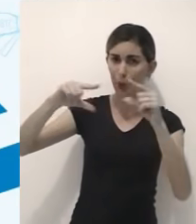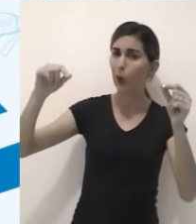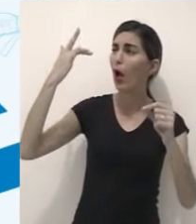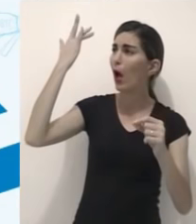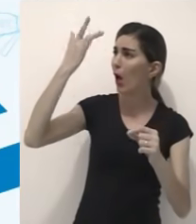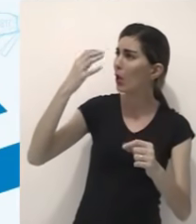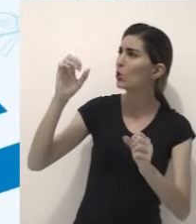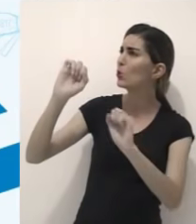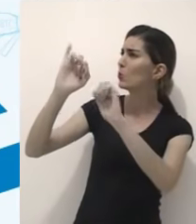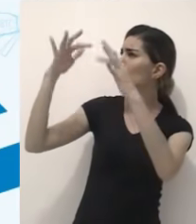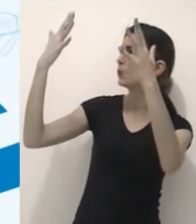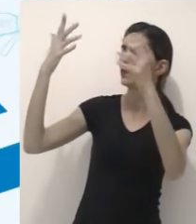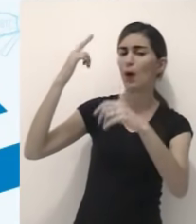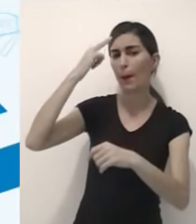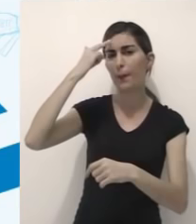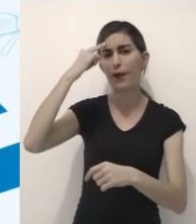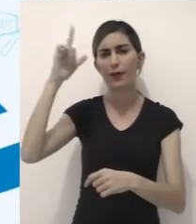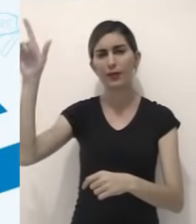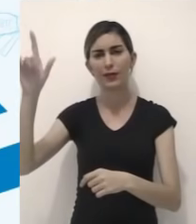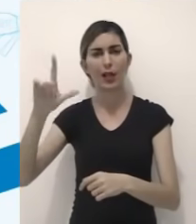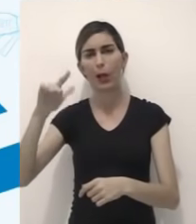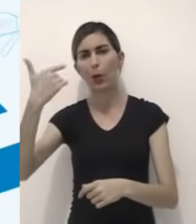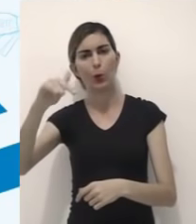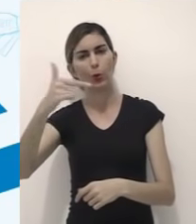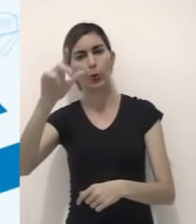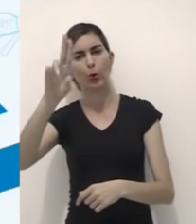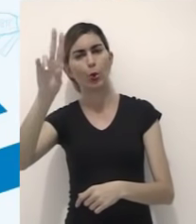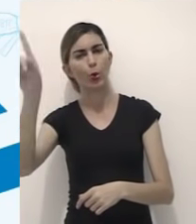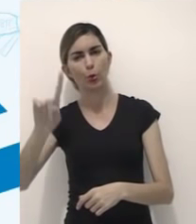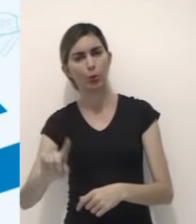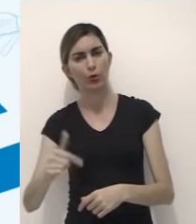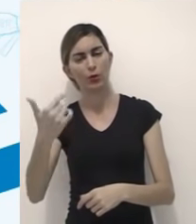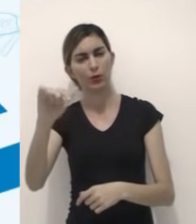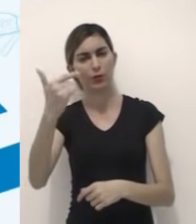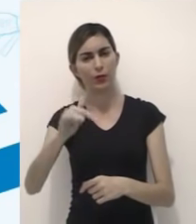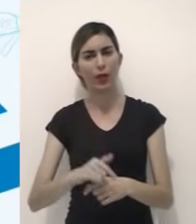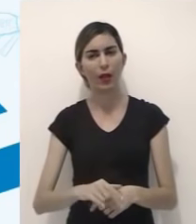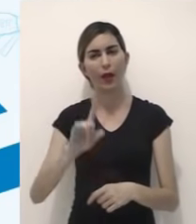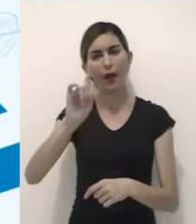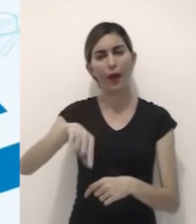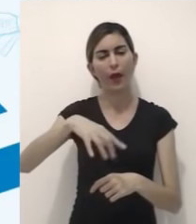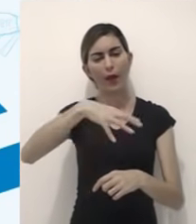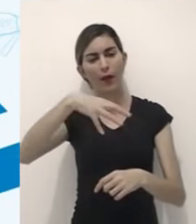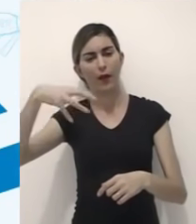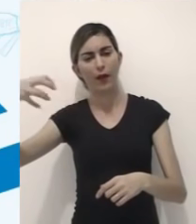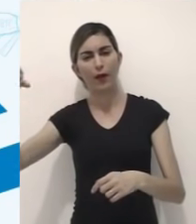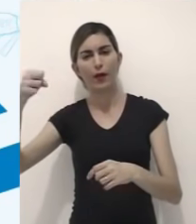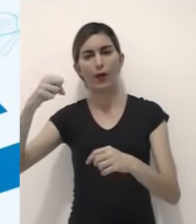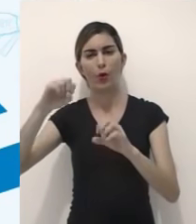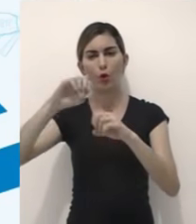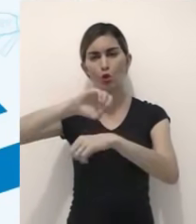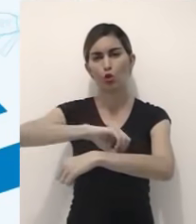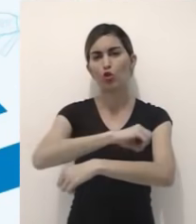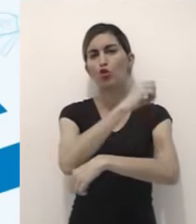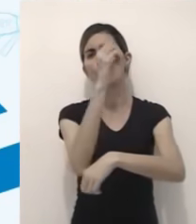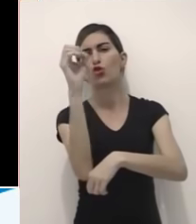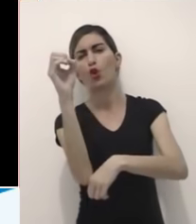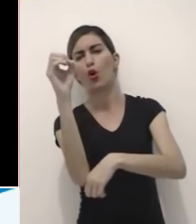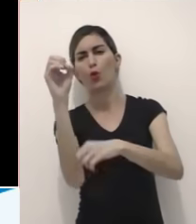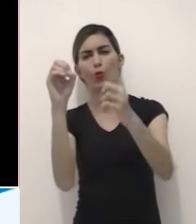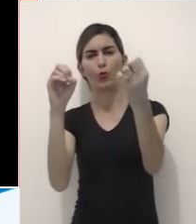tão brilhante no céu e não imagina que ela não tem luz própria. Mas a luz da Lua é o reflexo da luz